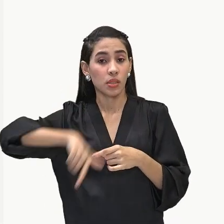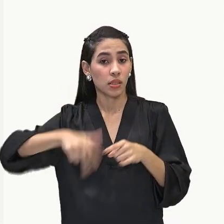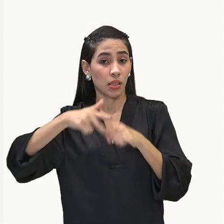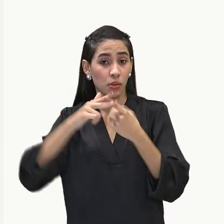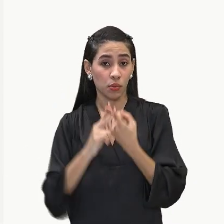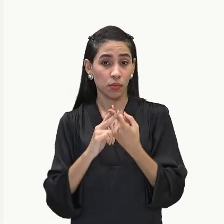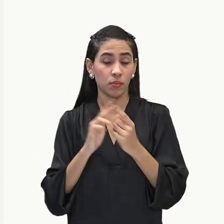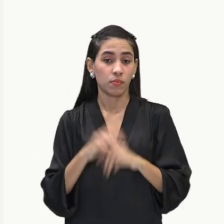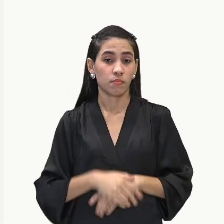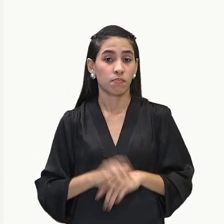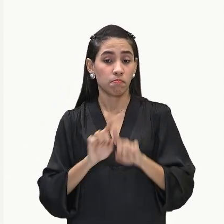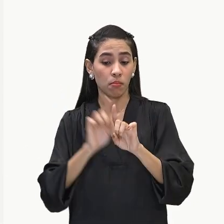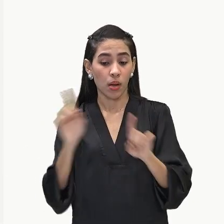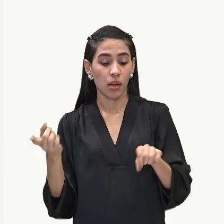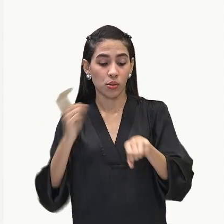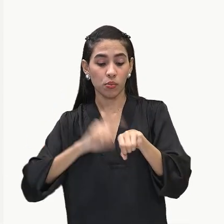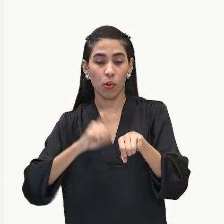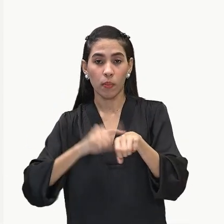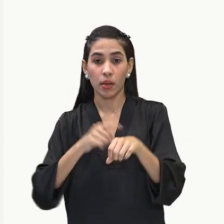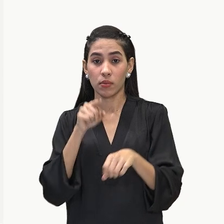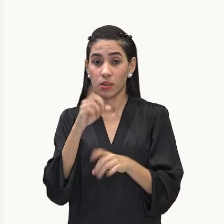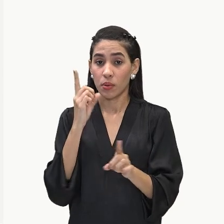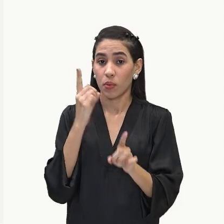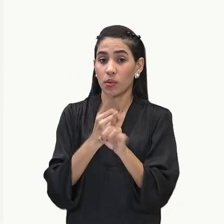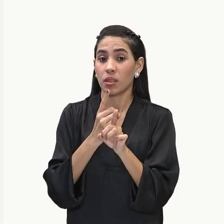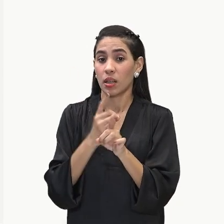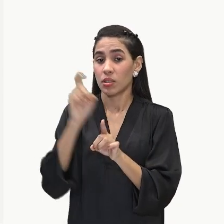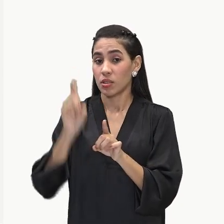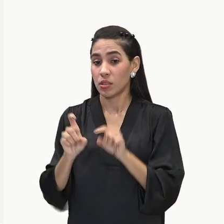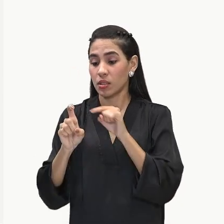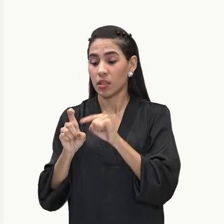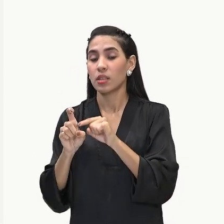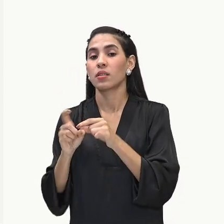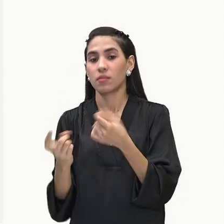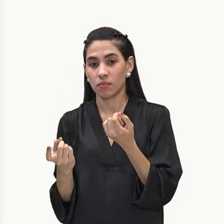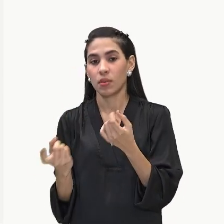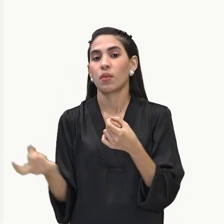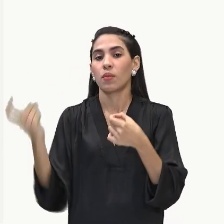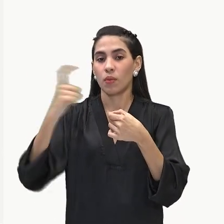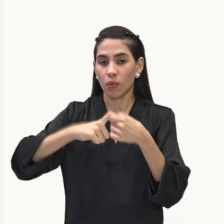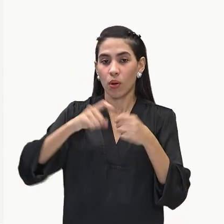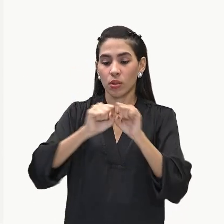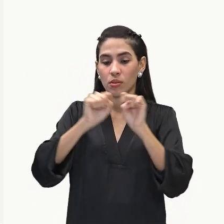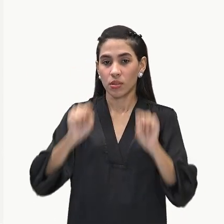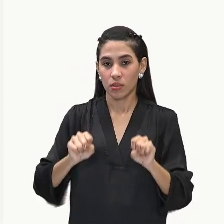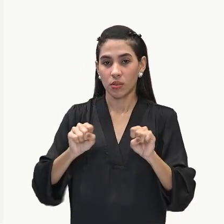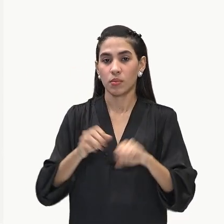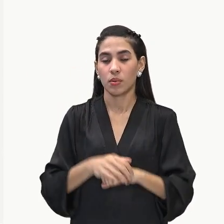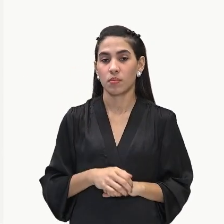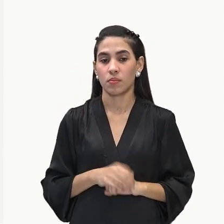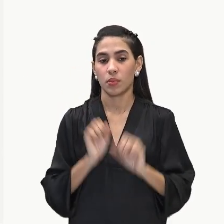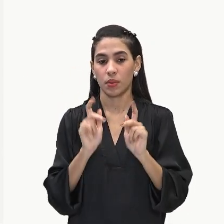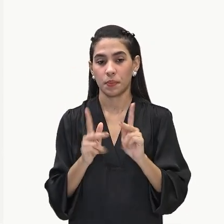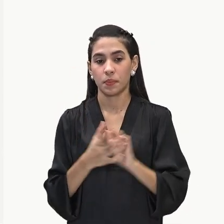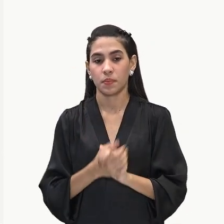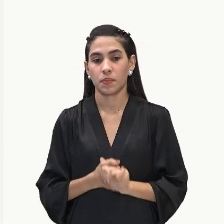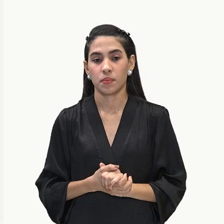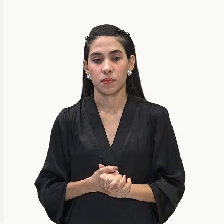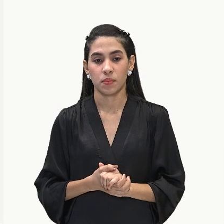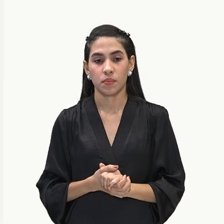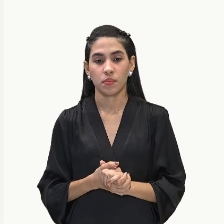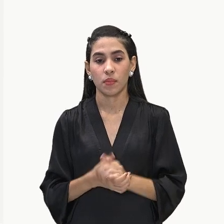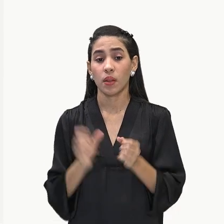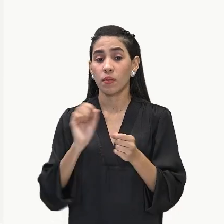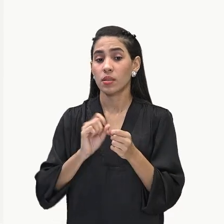resolver. Mas na hora de se determinar o valor dele, ele volta sim para o sistema de equação, tudo bem? Então, o que é que nós